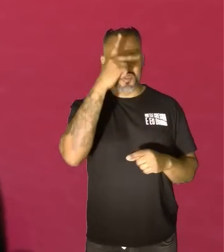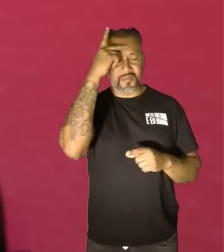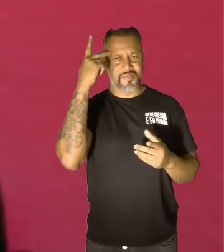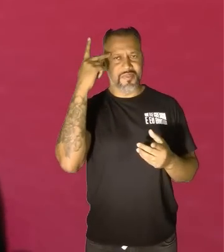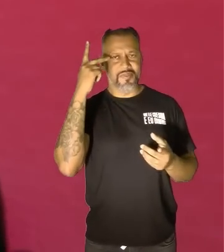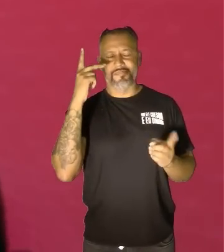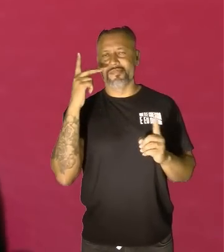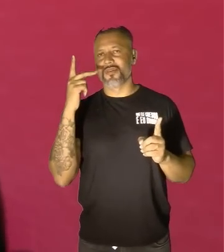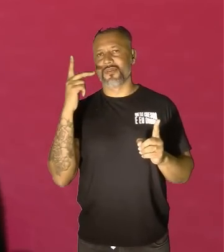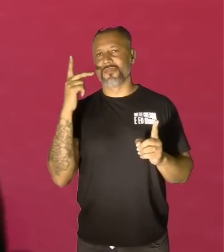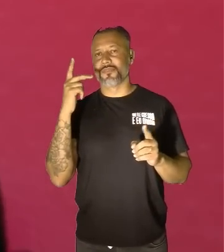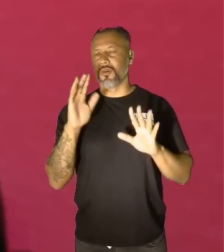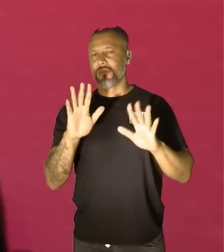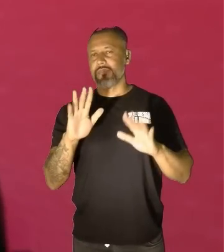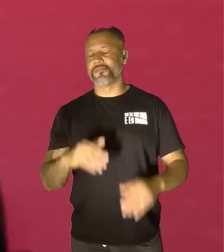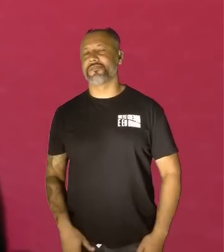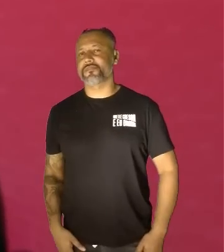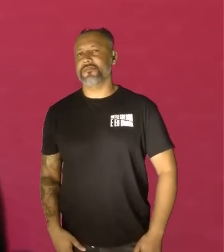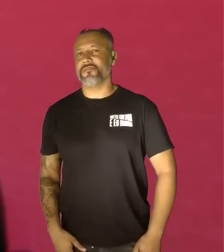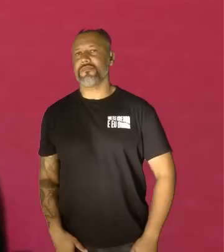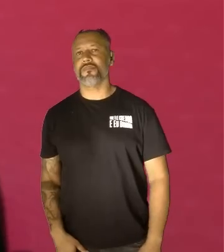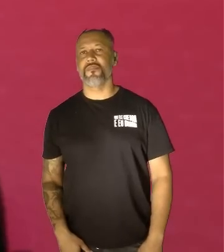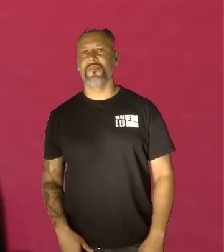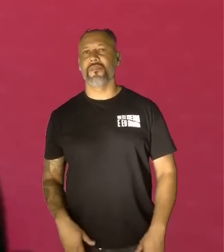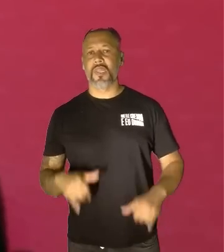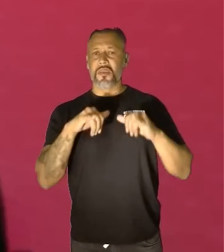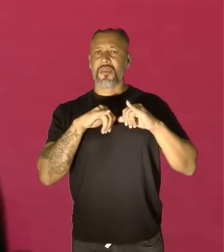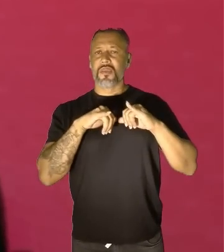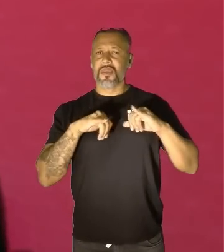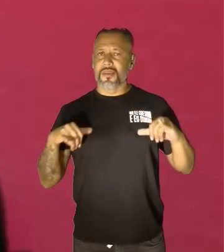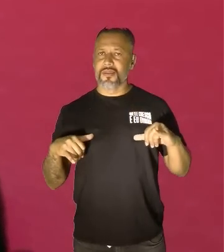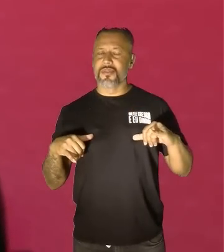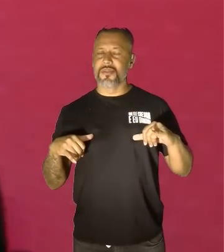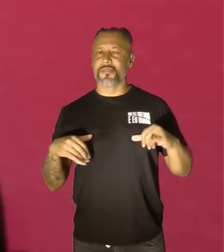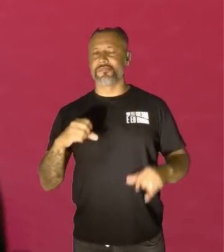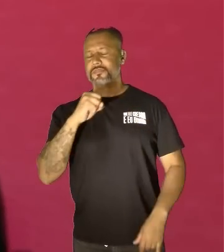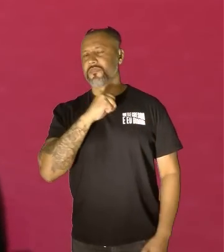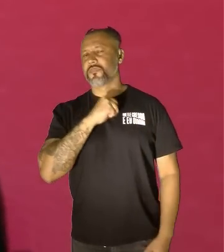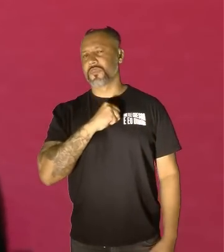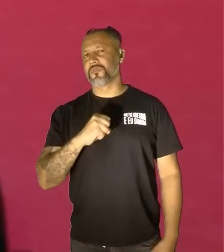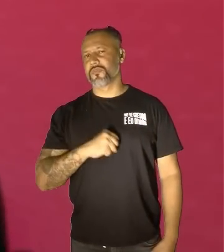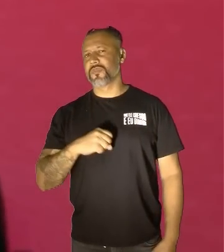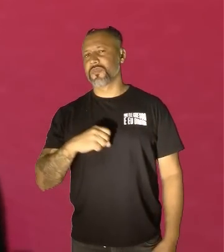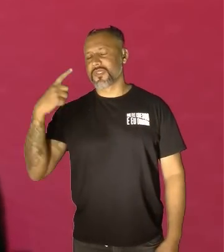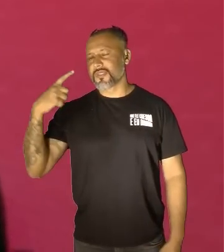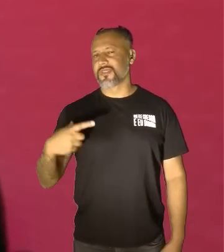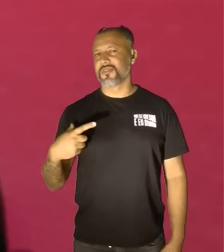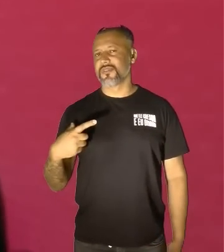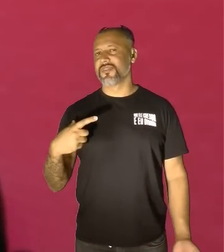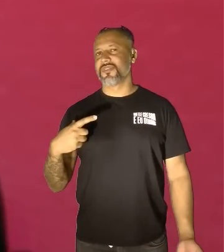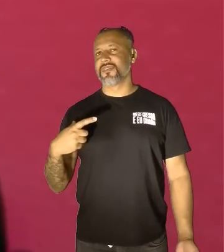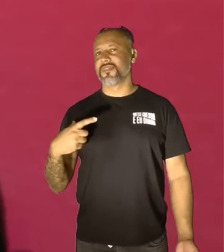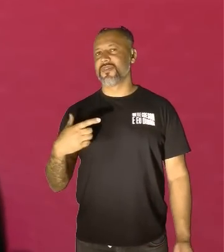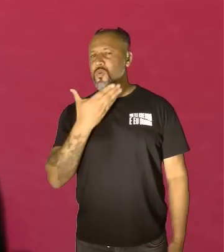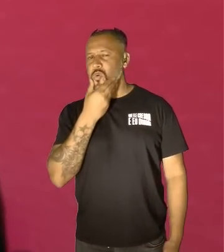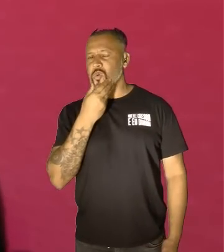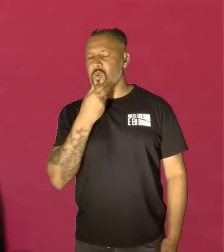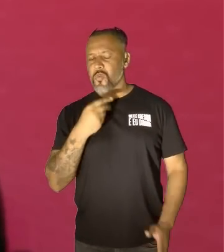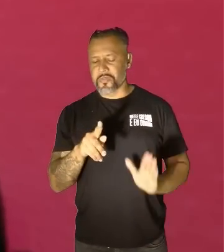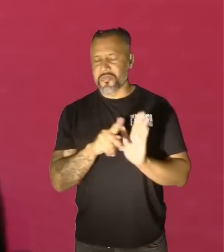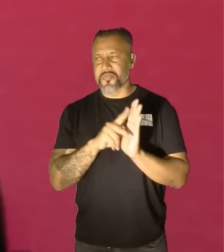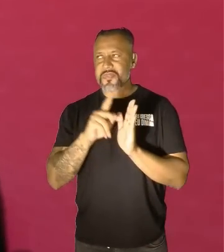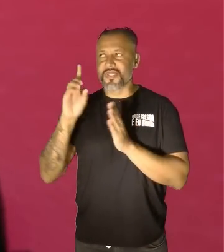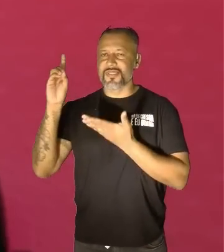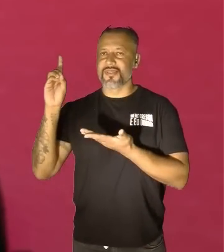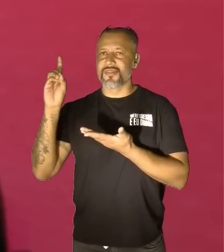era um sacerdote. Eli precisava de ajustes, mas ele era um sacerdote. Ele era um homem de Deus. Os filhos